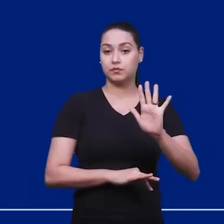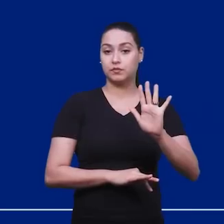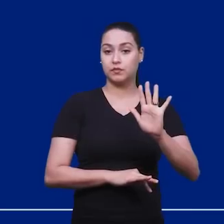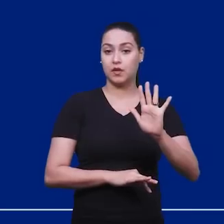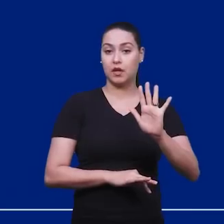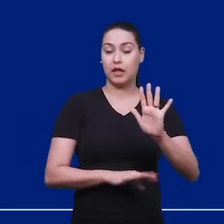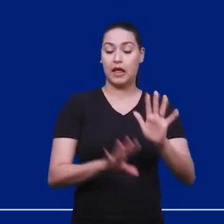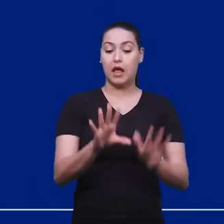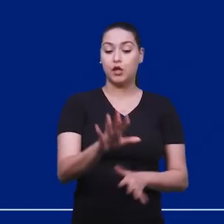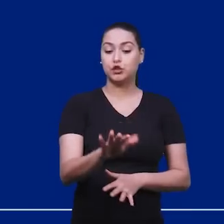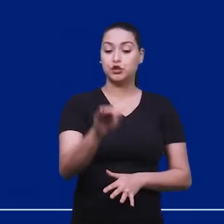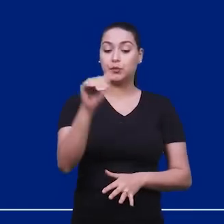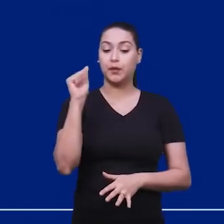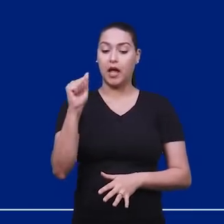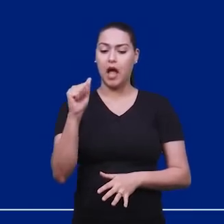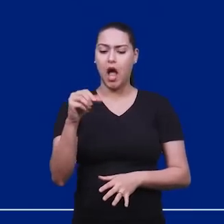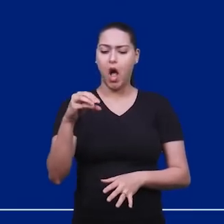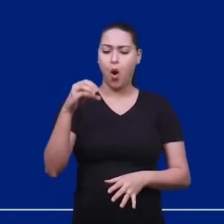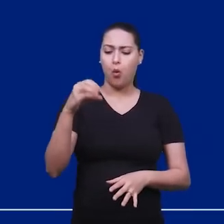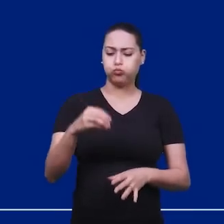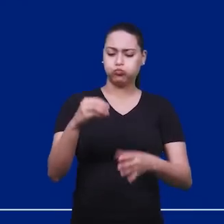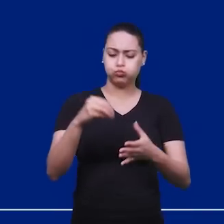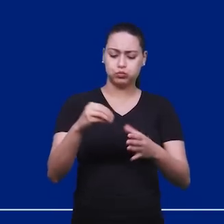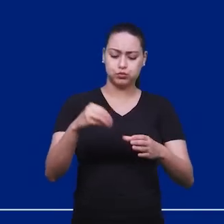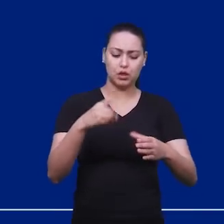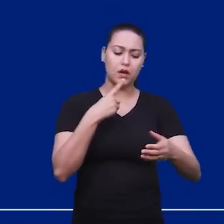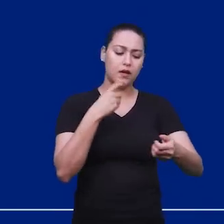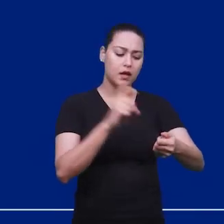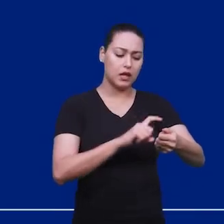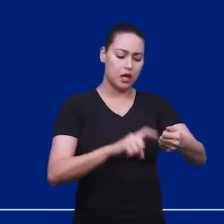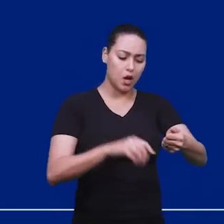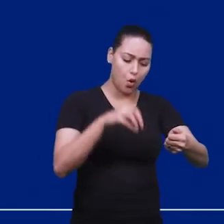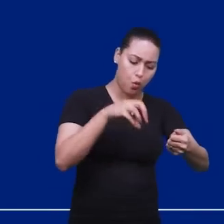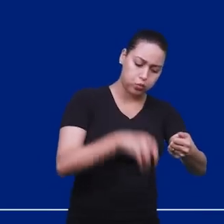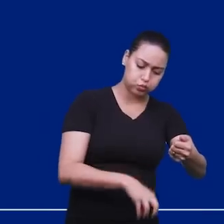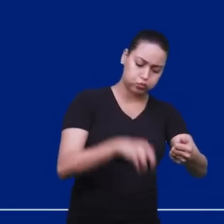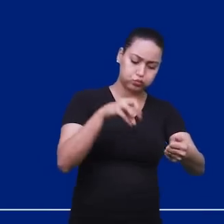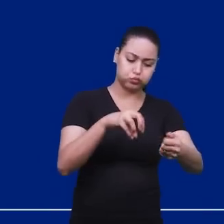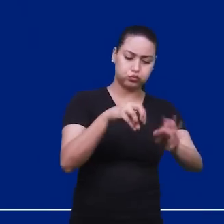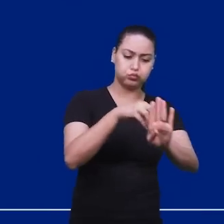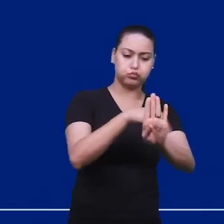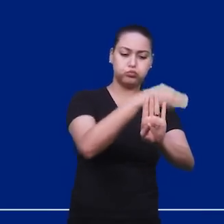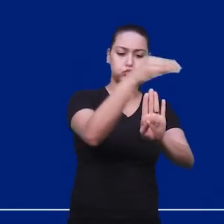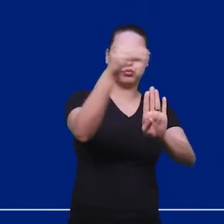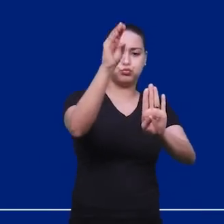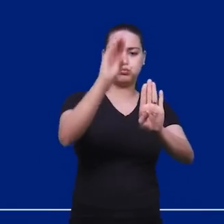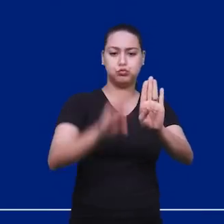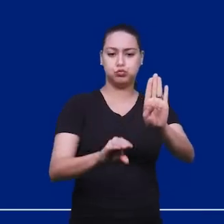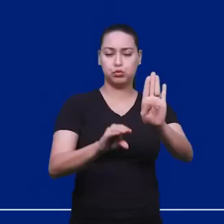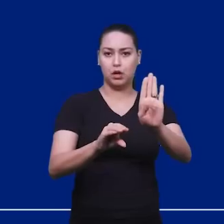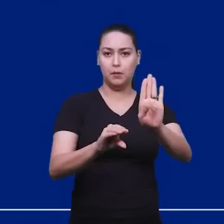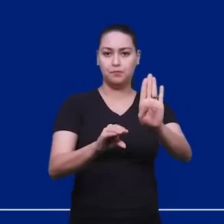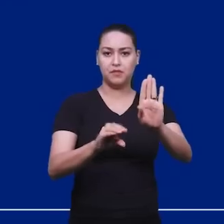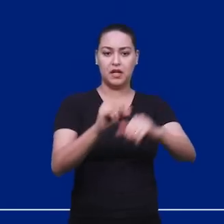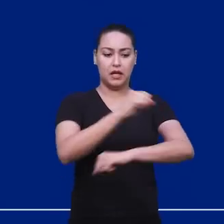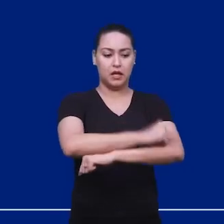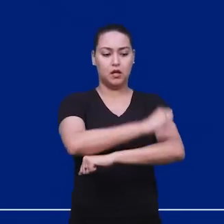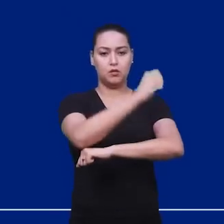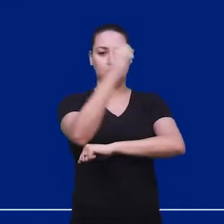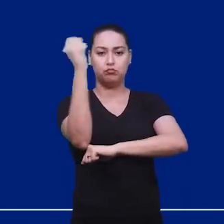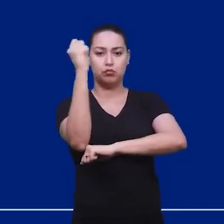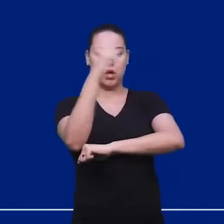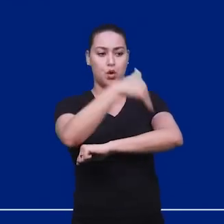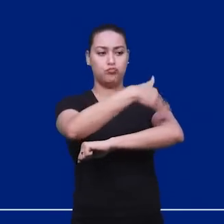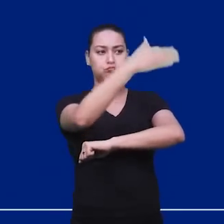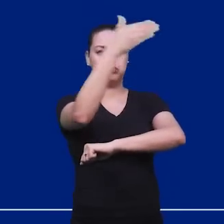então, tomai um molho de hisopo e molhai-o no sangue que estiver na bacia e lançai na verga da porta